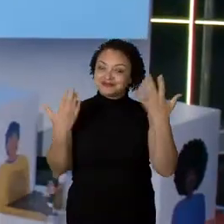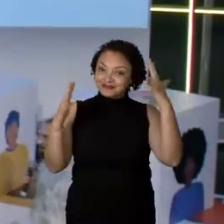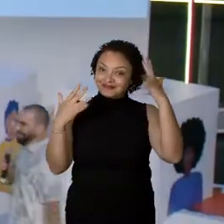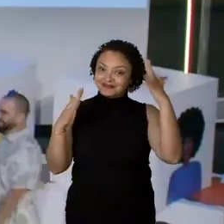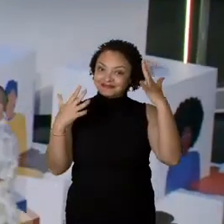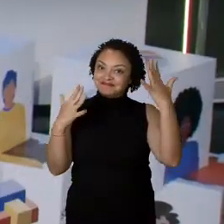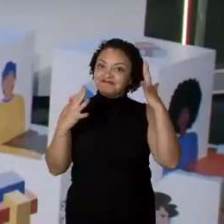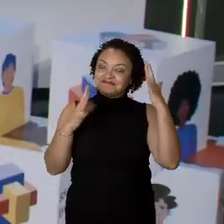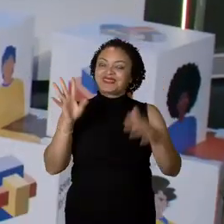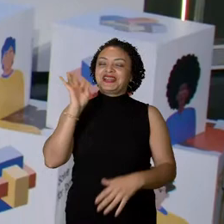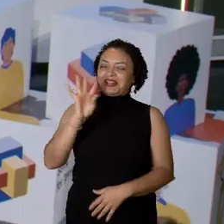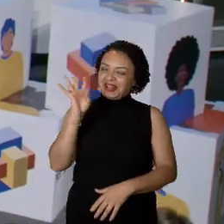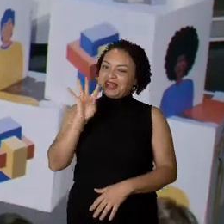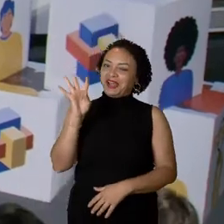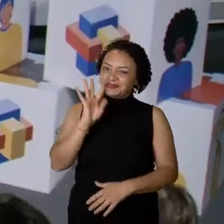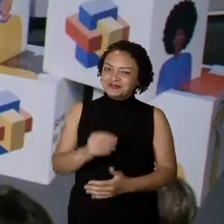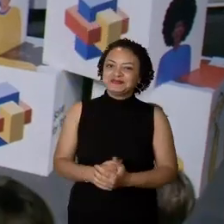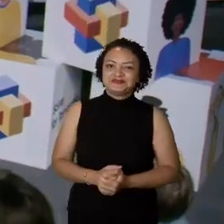Demais, demais.